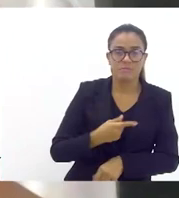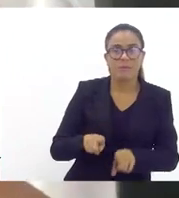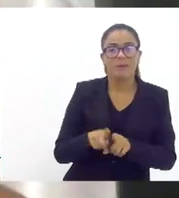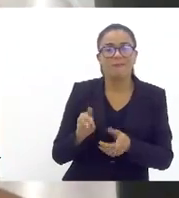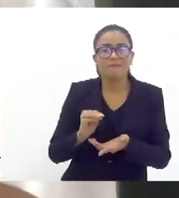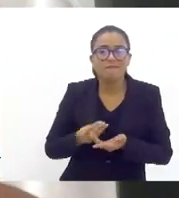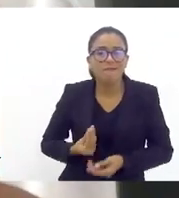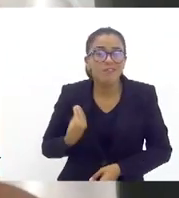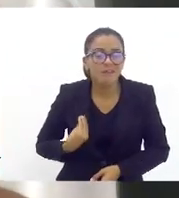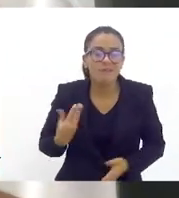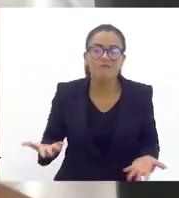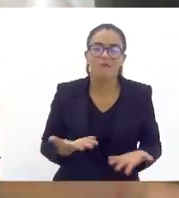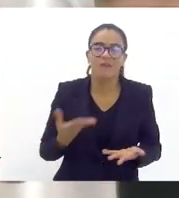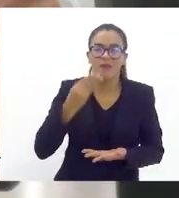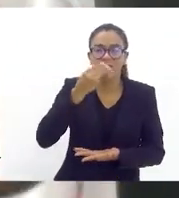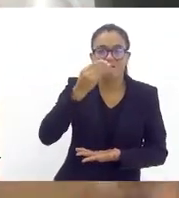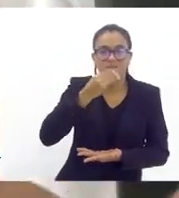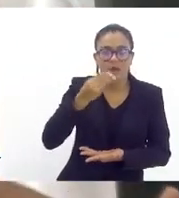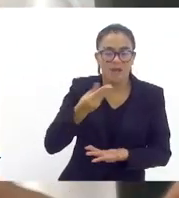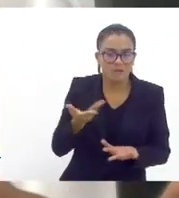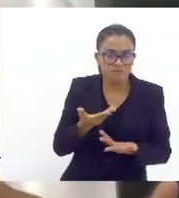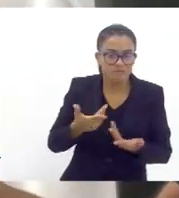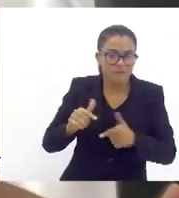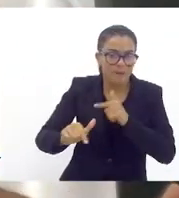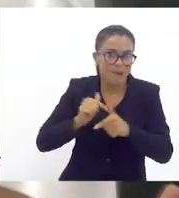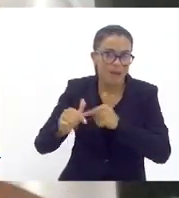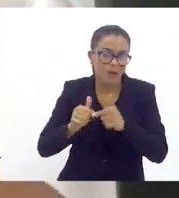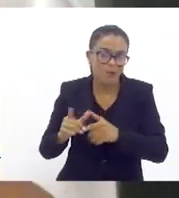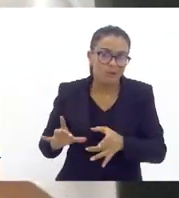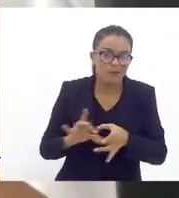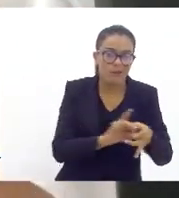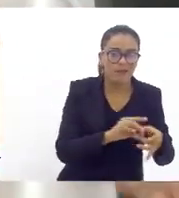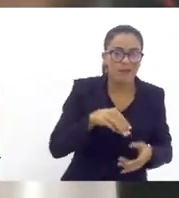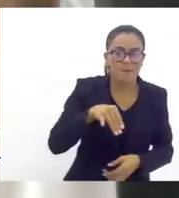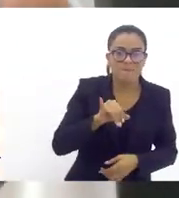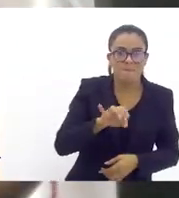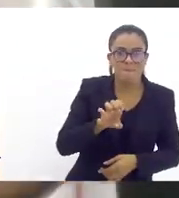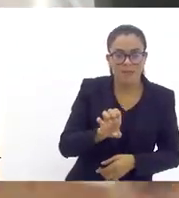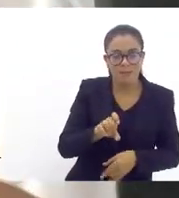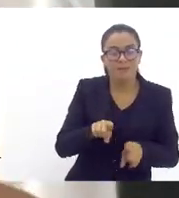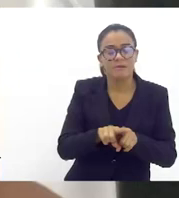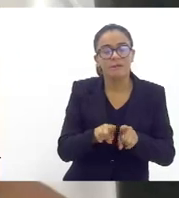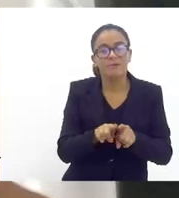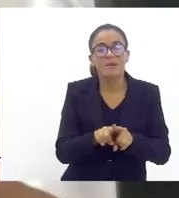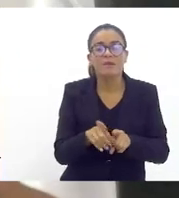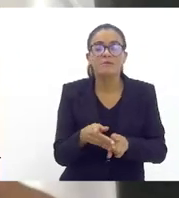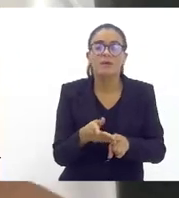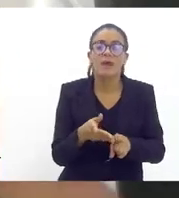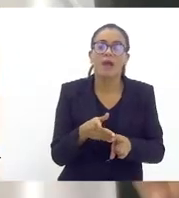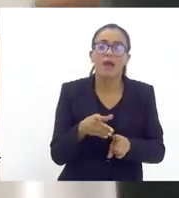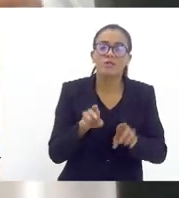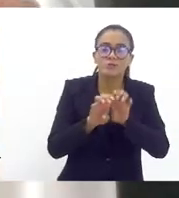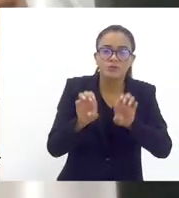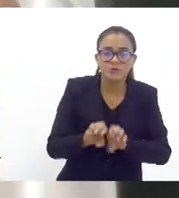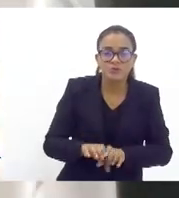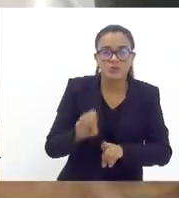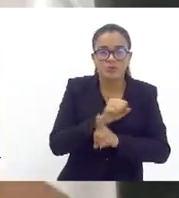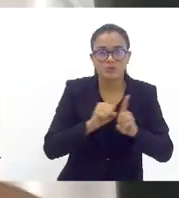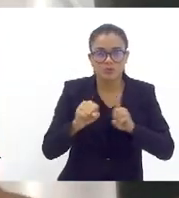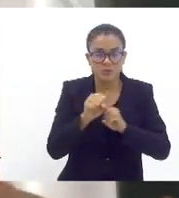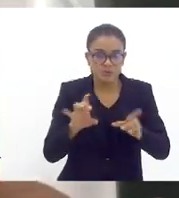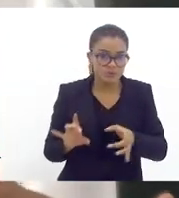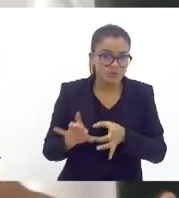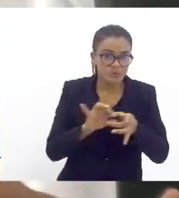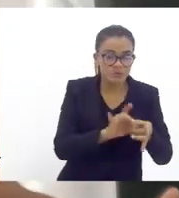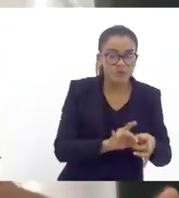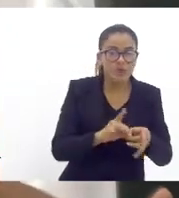do trabalho através de estabelecimento do MEI, que está diretamente ligado à derrisão da estrutura social ligada